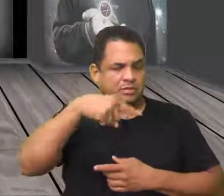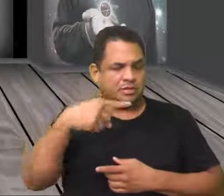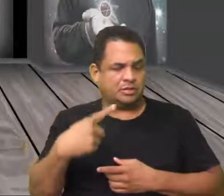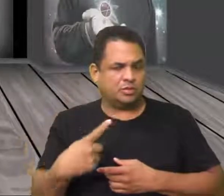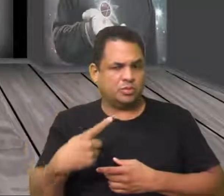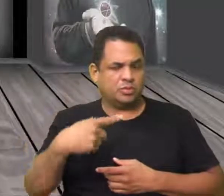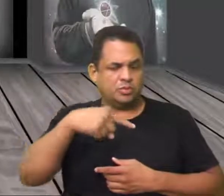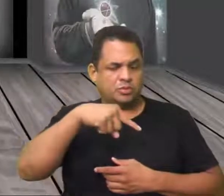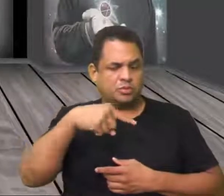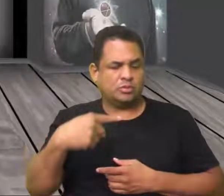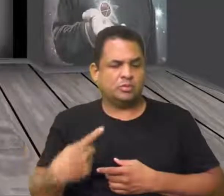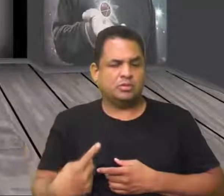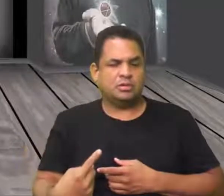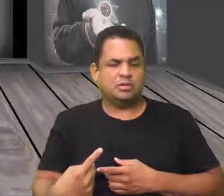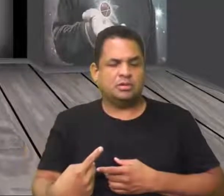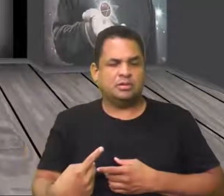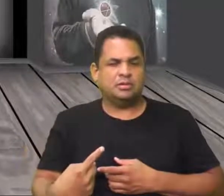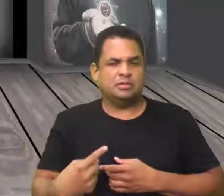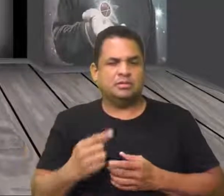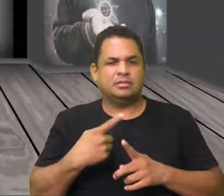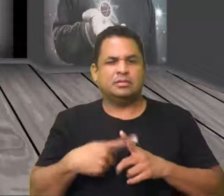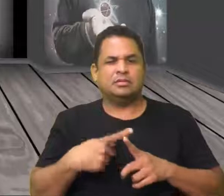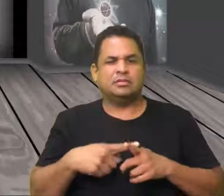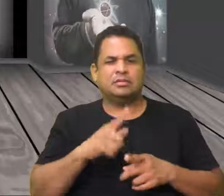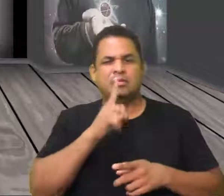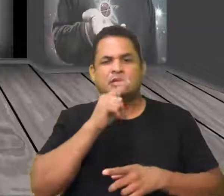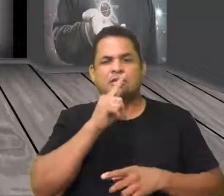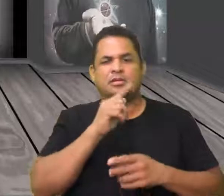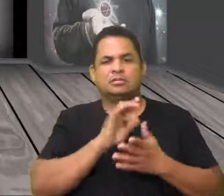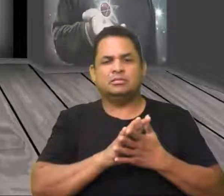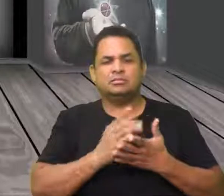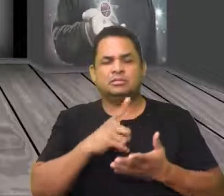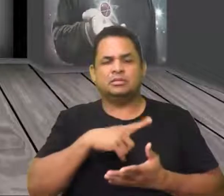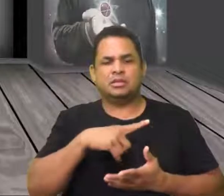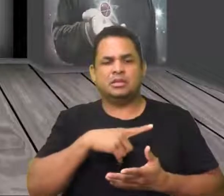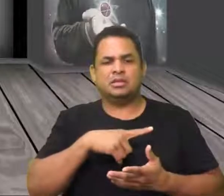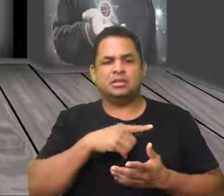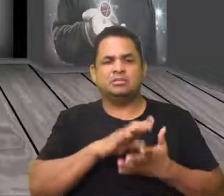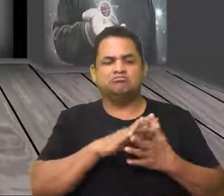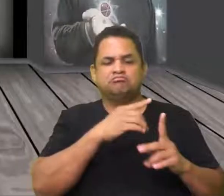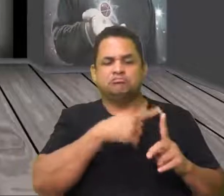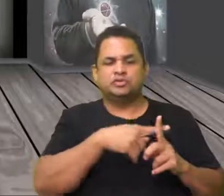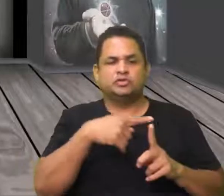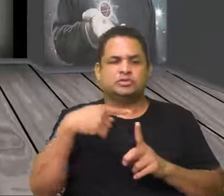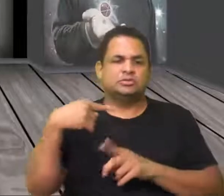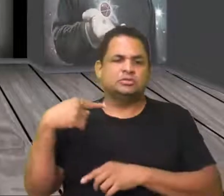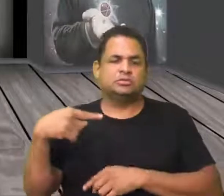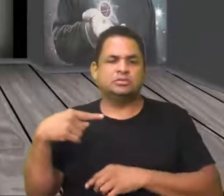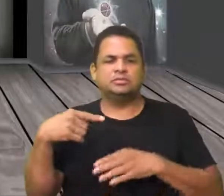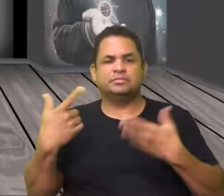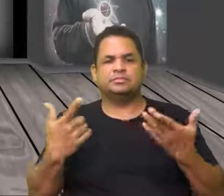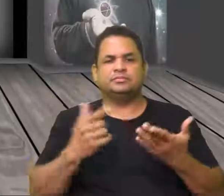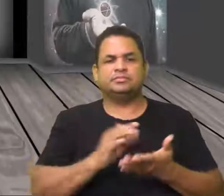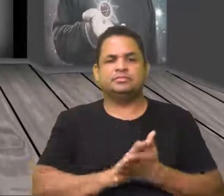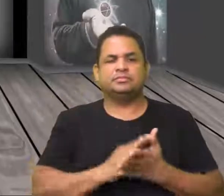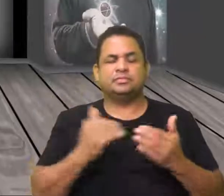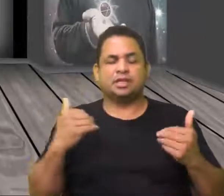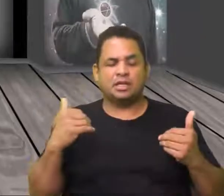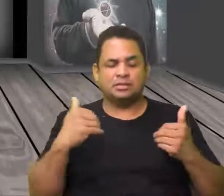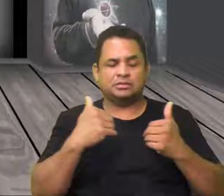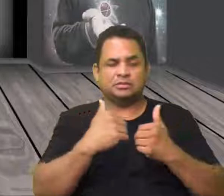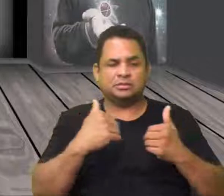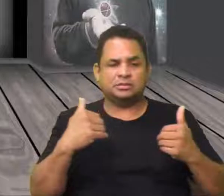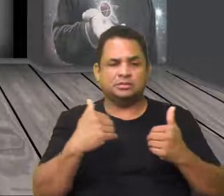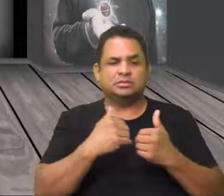Mas por que ele vai curvar? Porque a água ela vai ter cargas, né? Então esse pente tá ele neutra, vai... né? Isso. Aí é atraído pelo pente